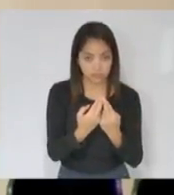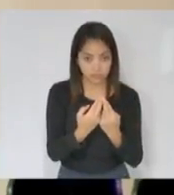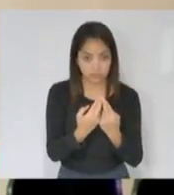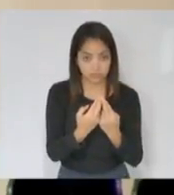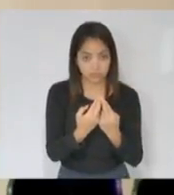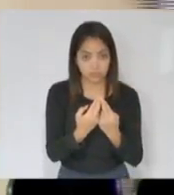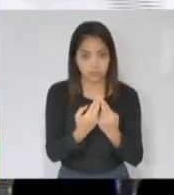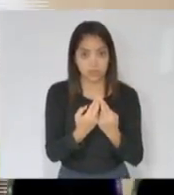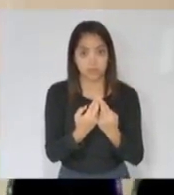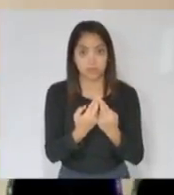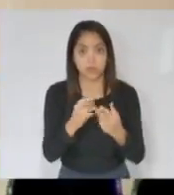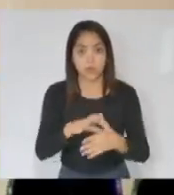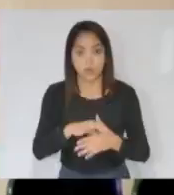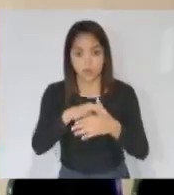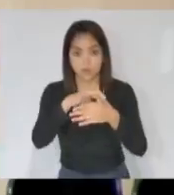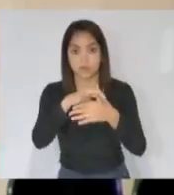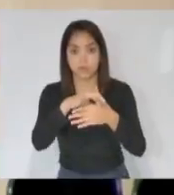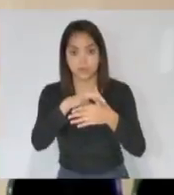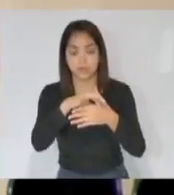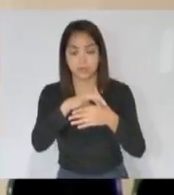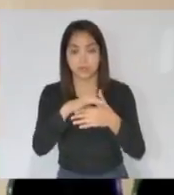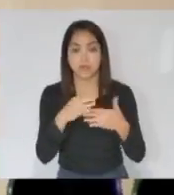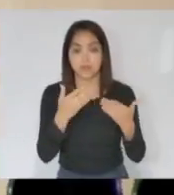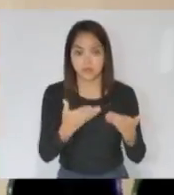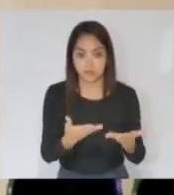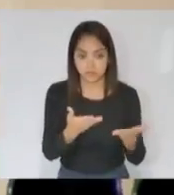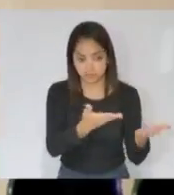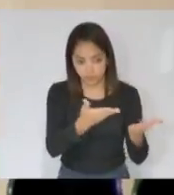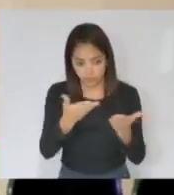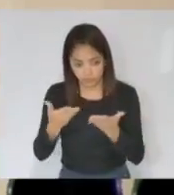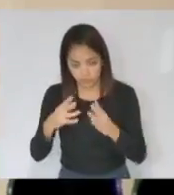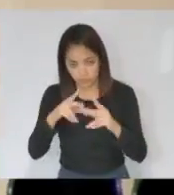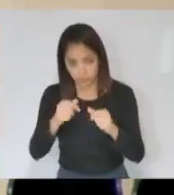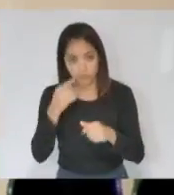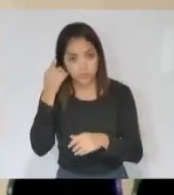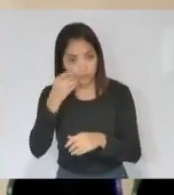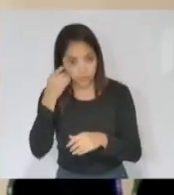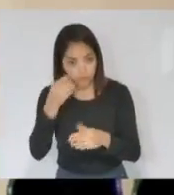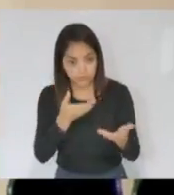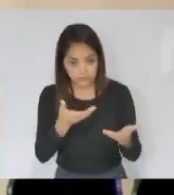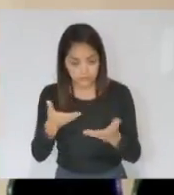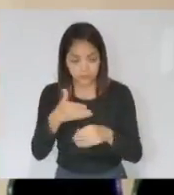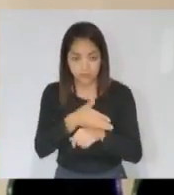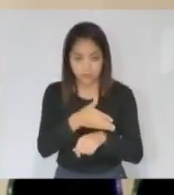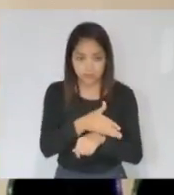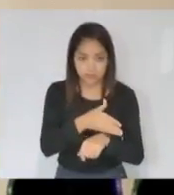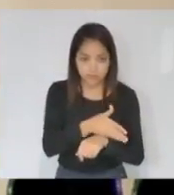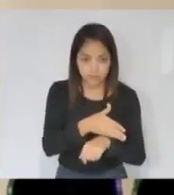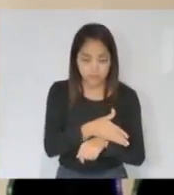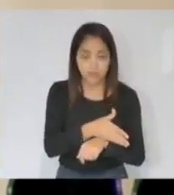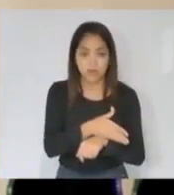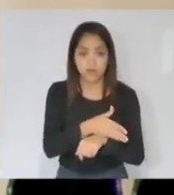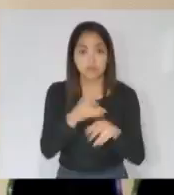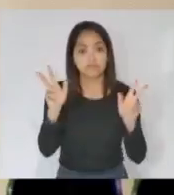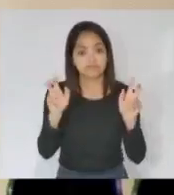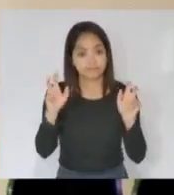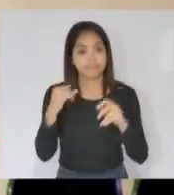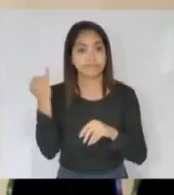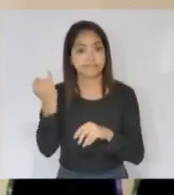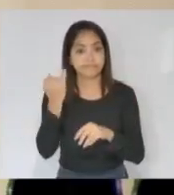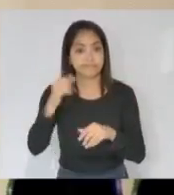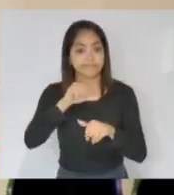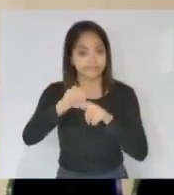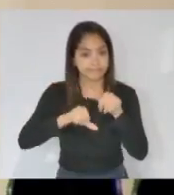Colégio de Líderes, para a reunião para a qual estão convidados também todos os deputados que quiserem participar. É um tema importante, é a reforma